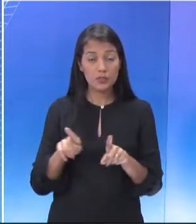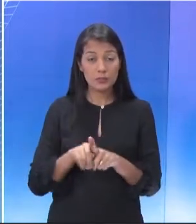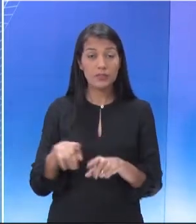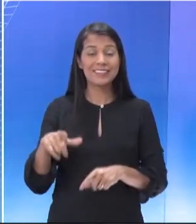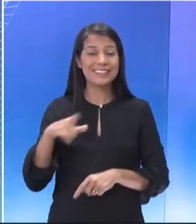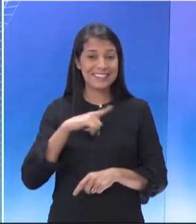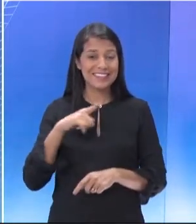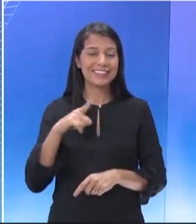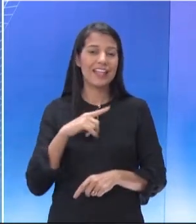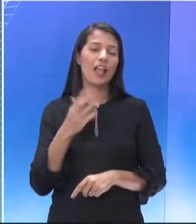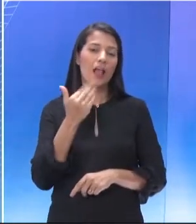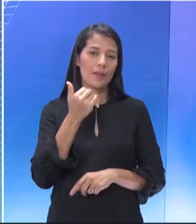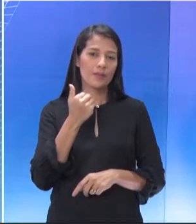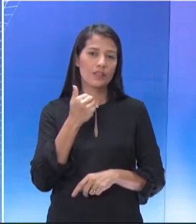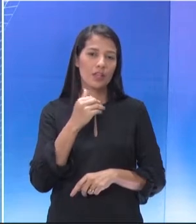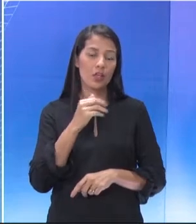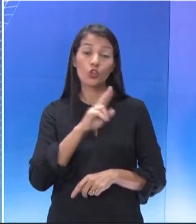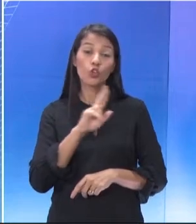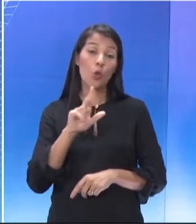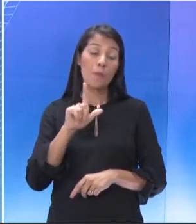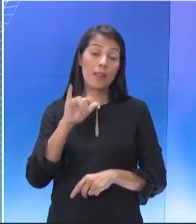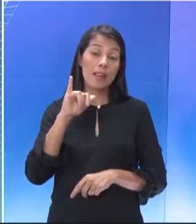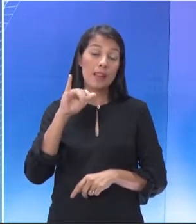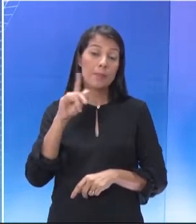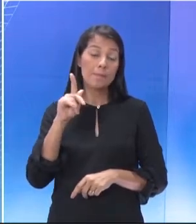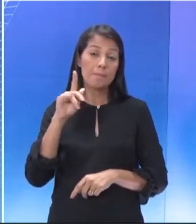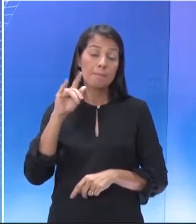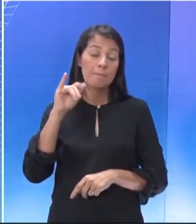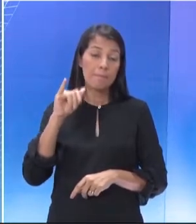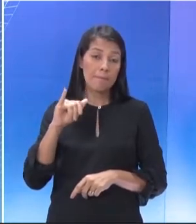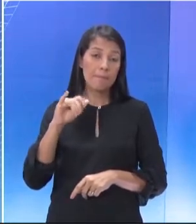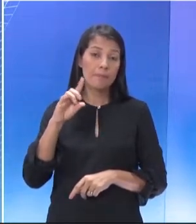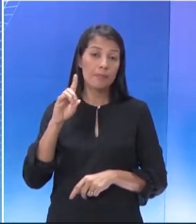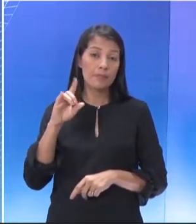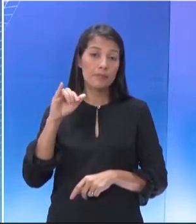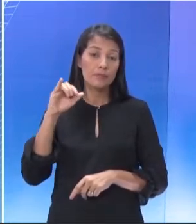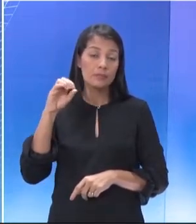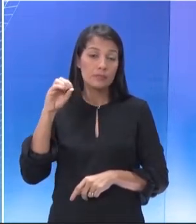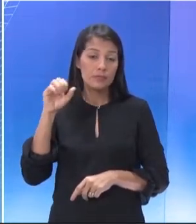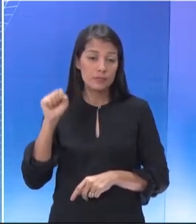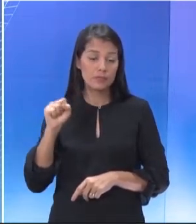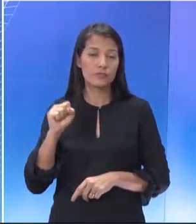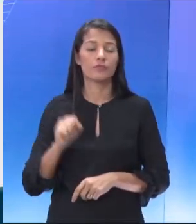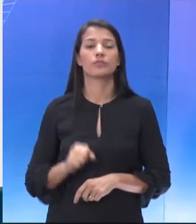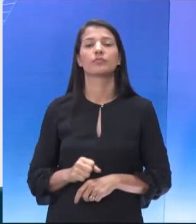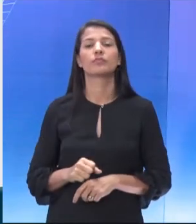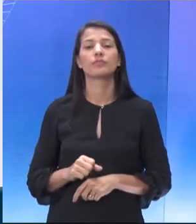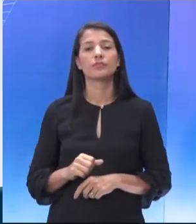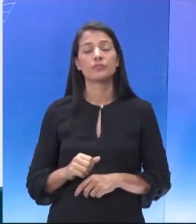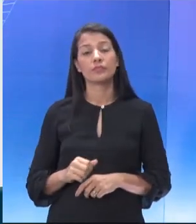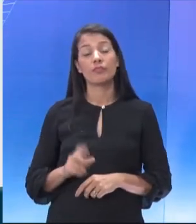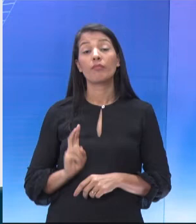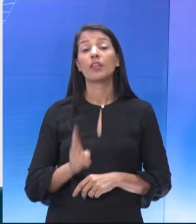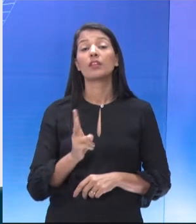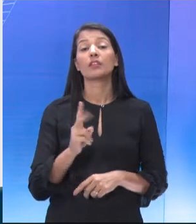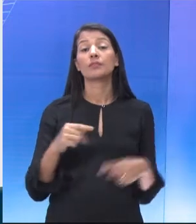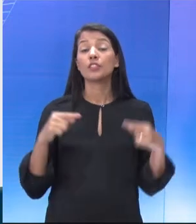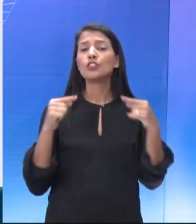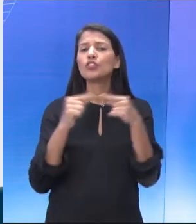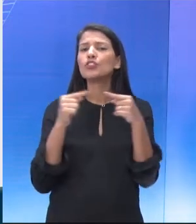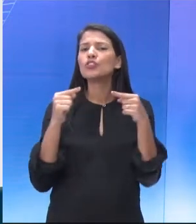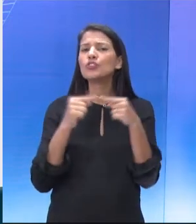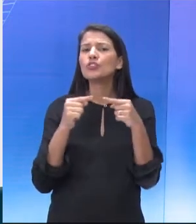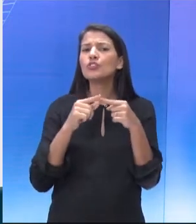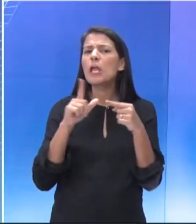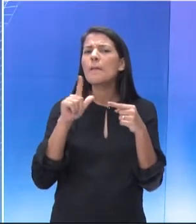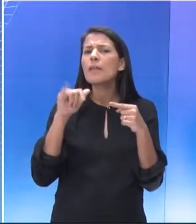poder fazer a absorção das vitaminas. Seguindo aí, temos os tipos de lipídios. Os